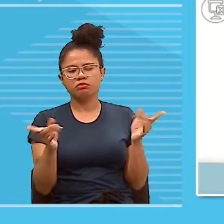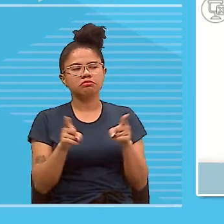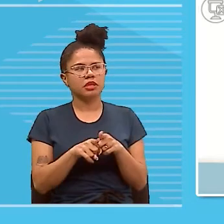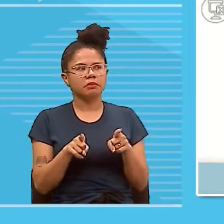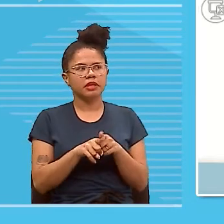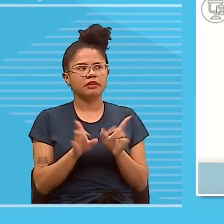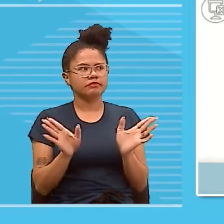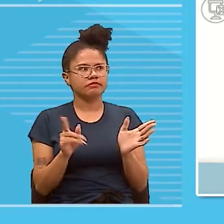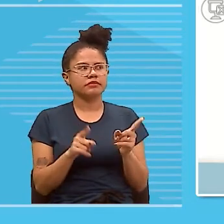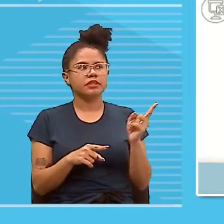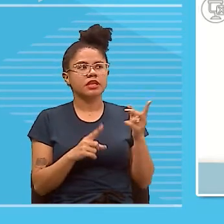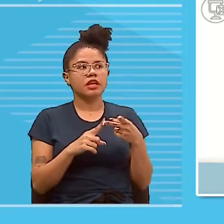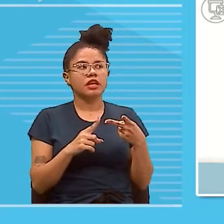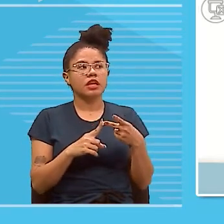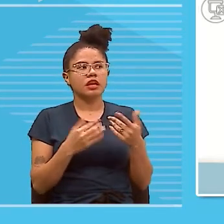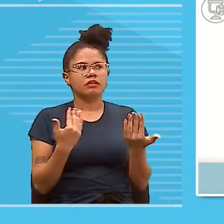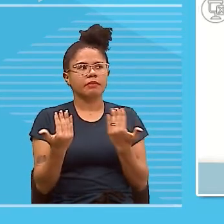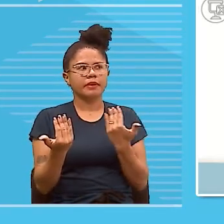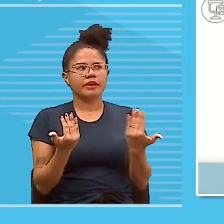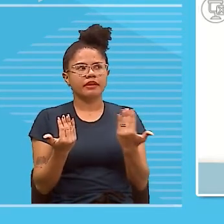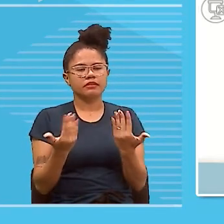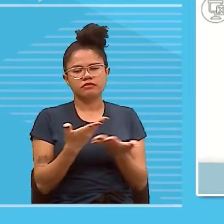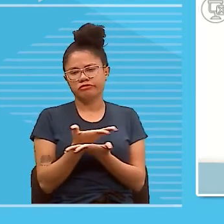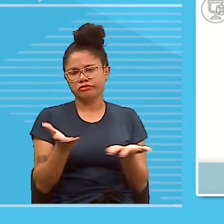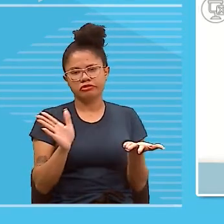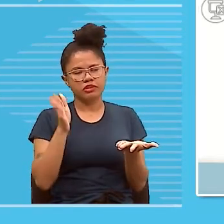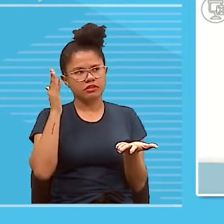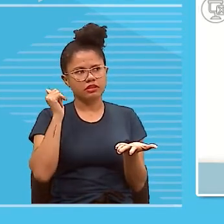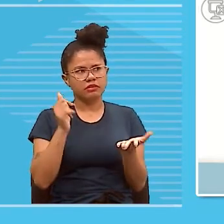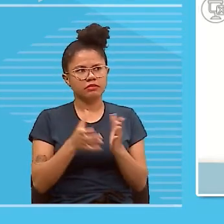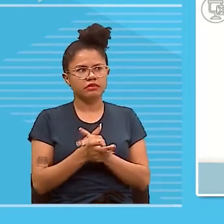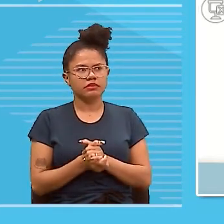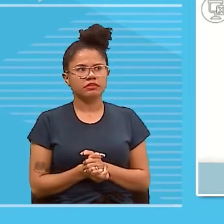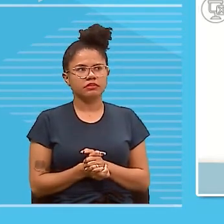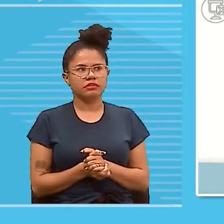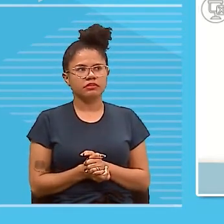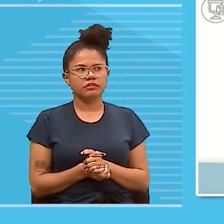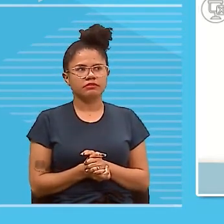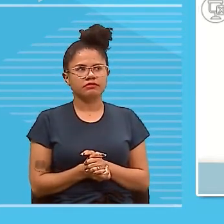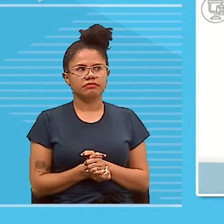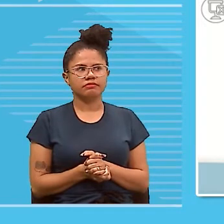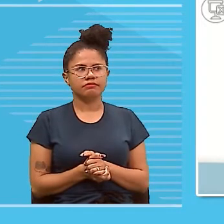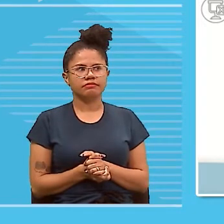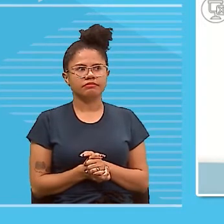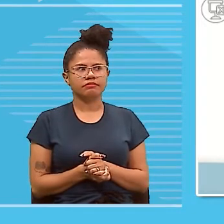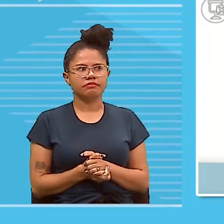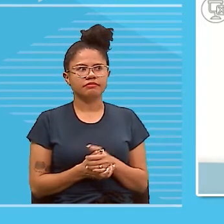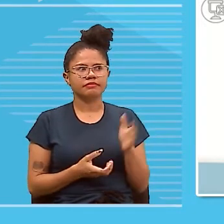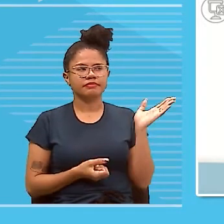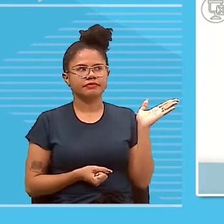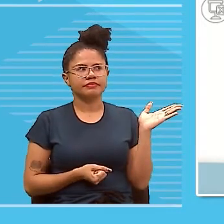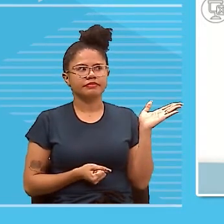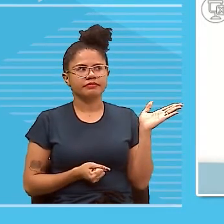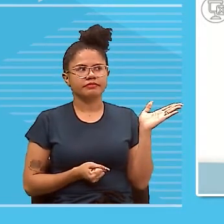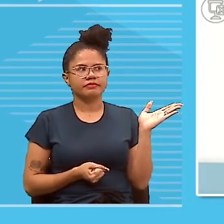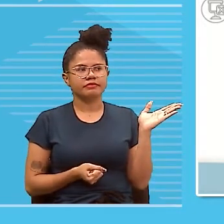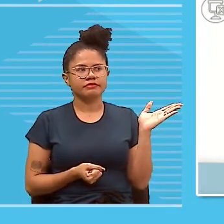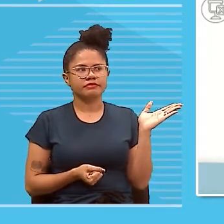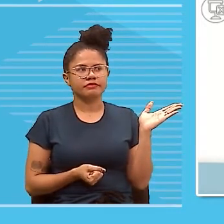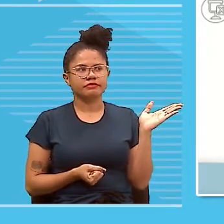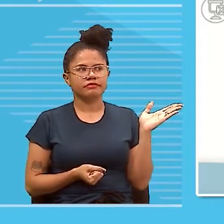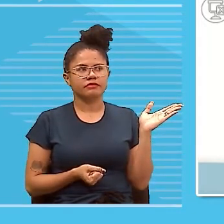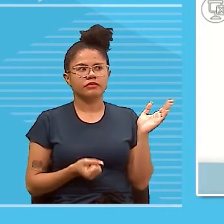a comparação indiscutível né Alice é tão alta quanto o irmão ou seja os dois são